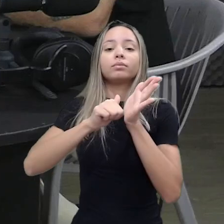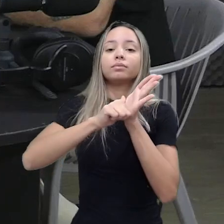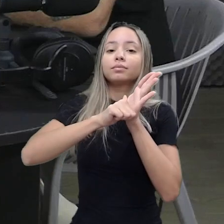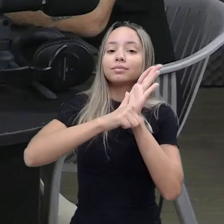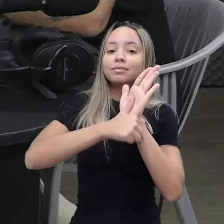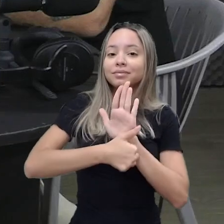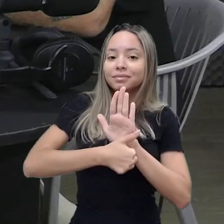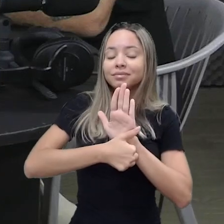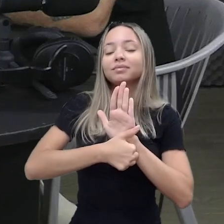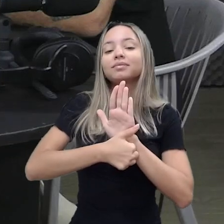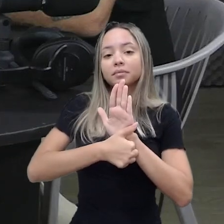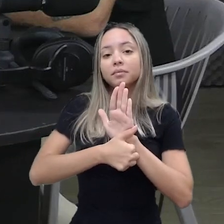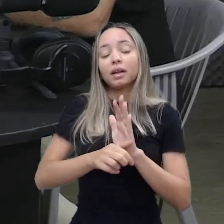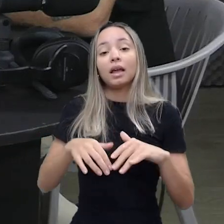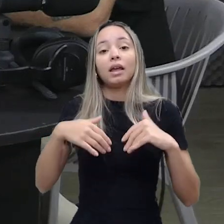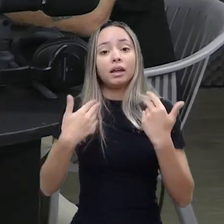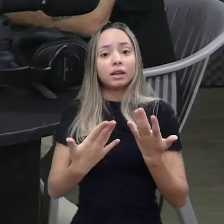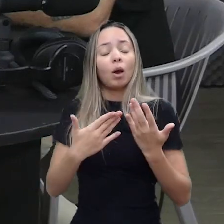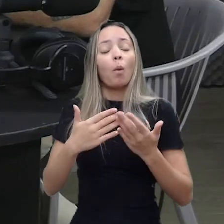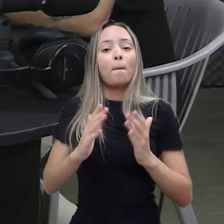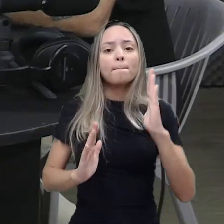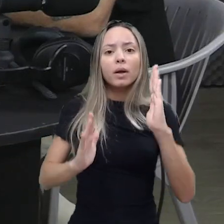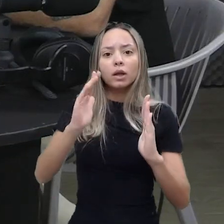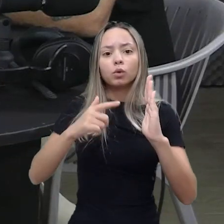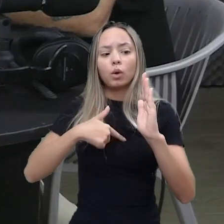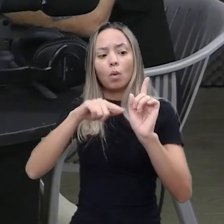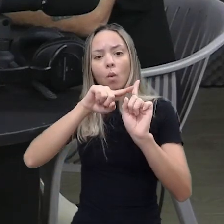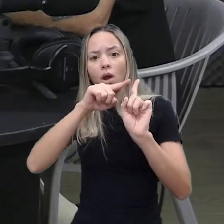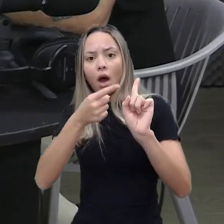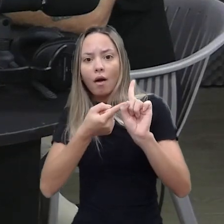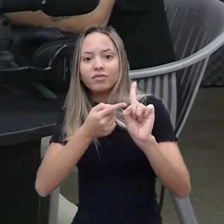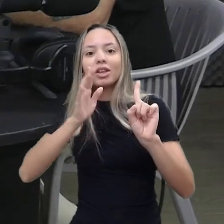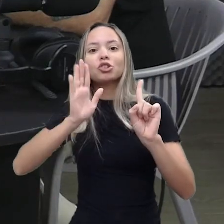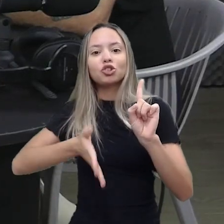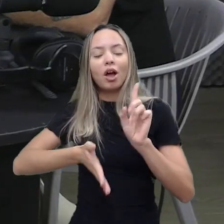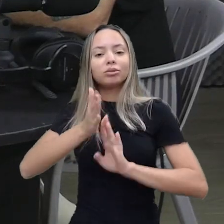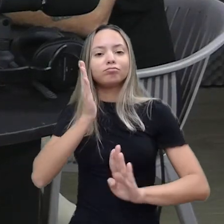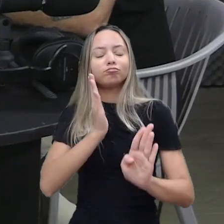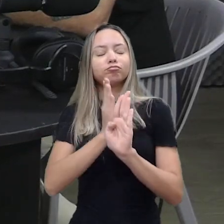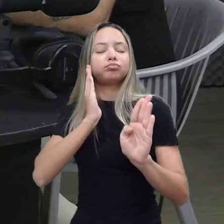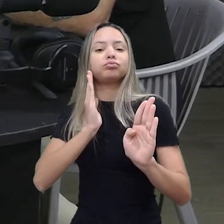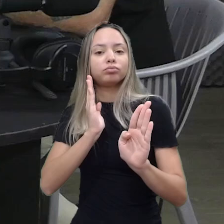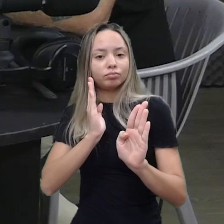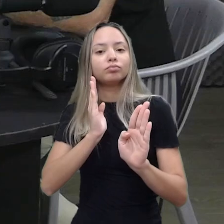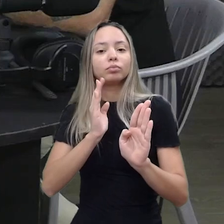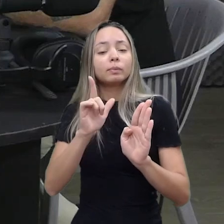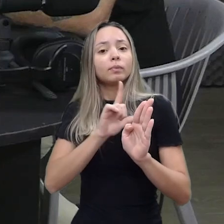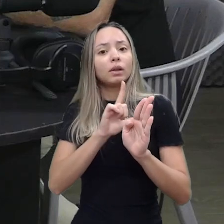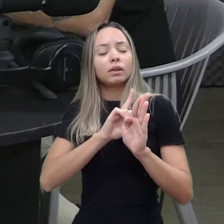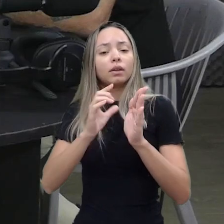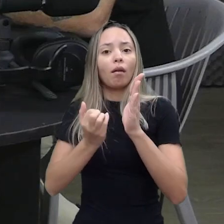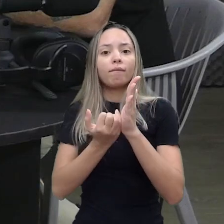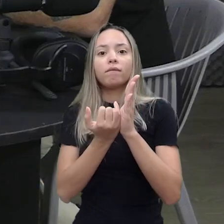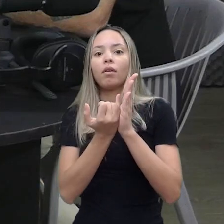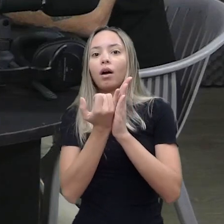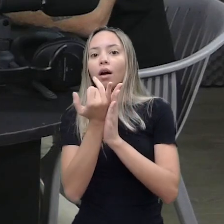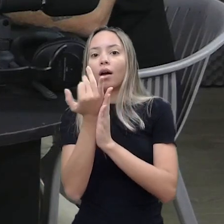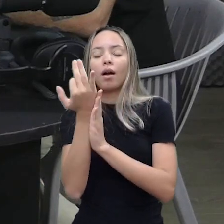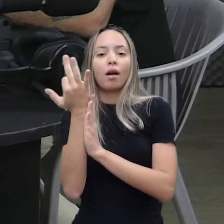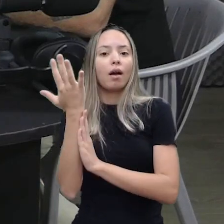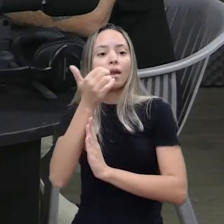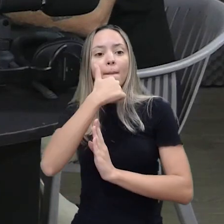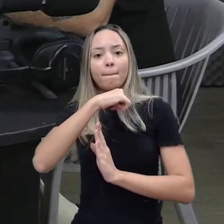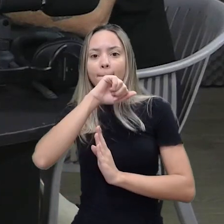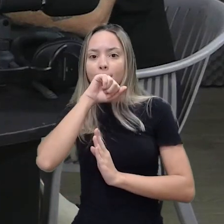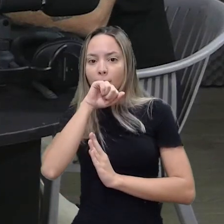esse diagnóstico veio ainda na gestação. E aí, eu, como várias e várias, né, milhares de mães, né,